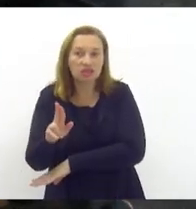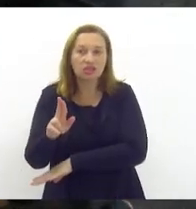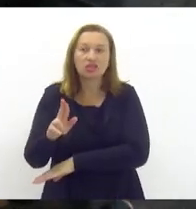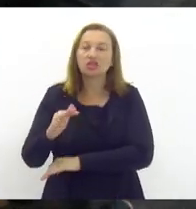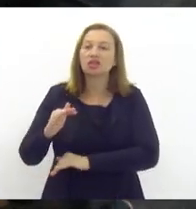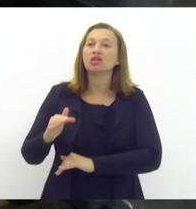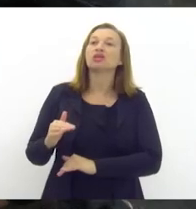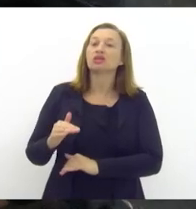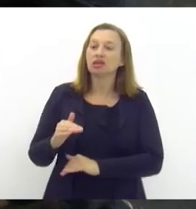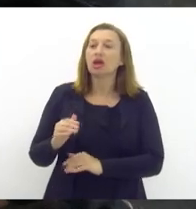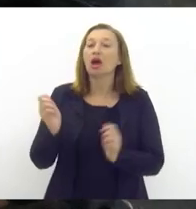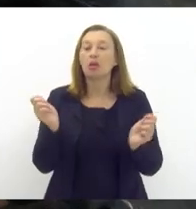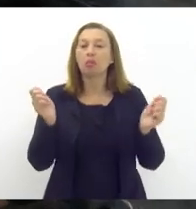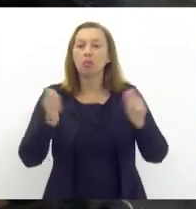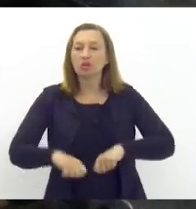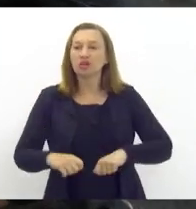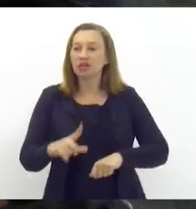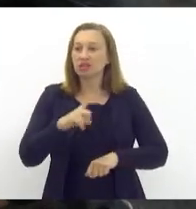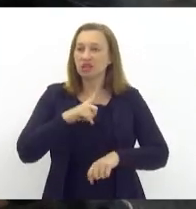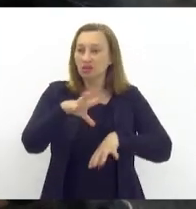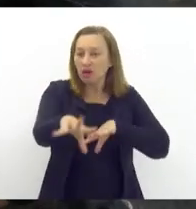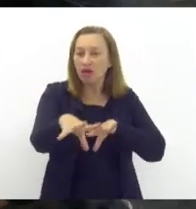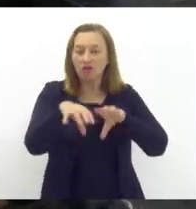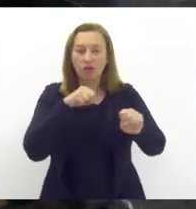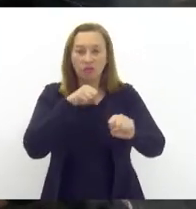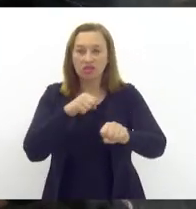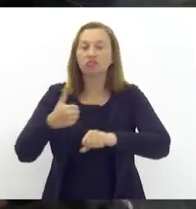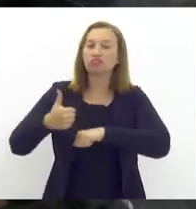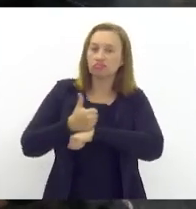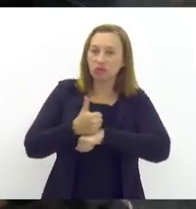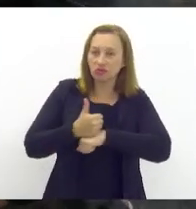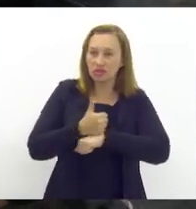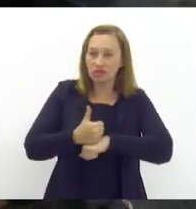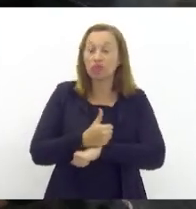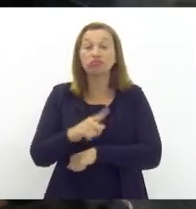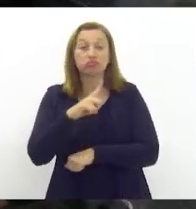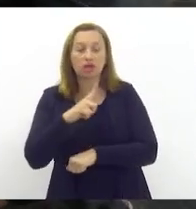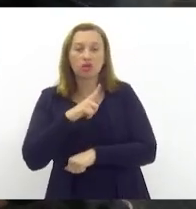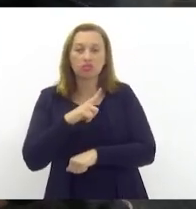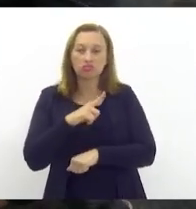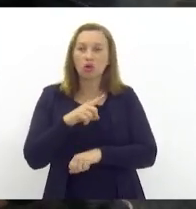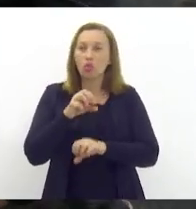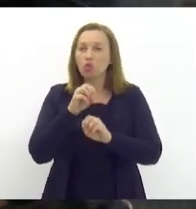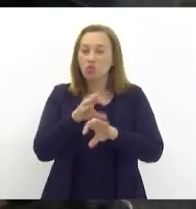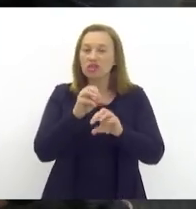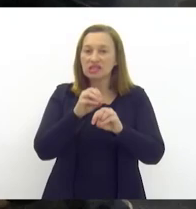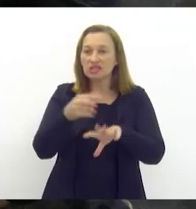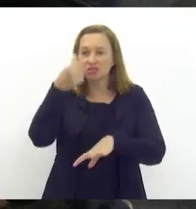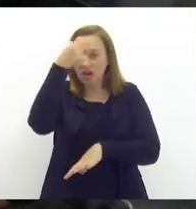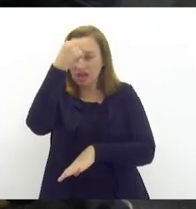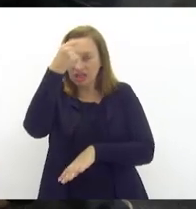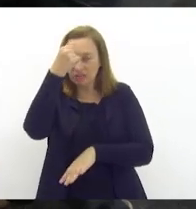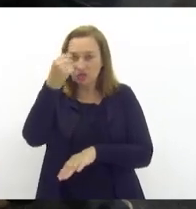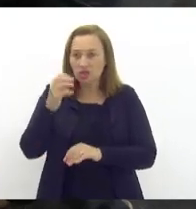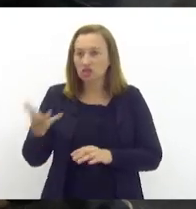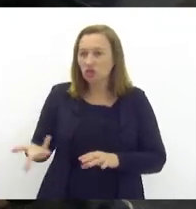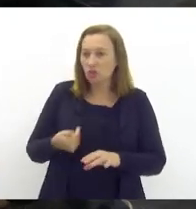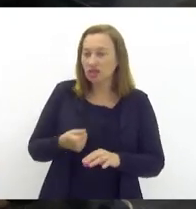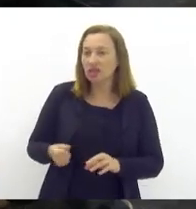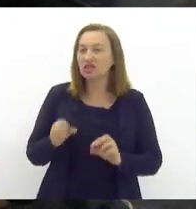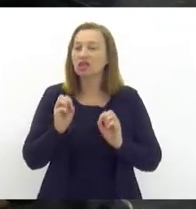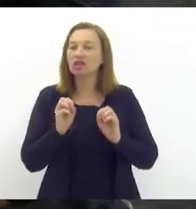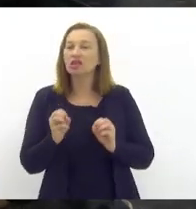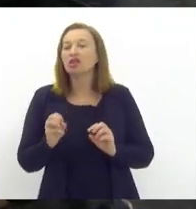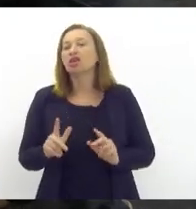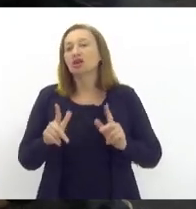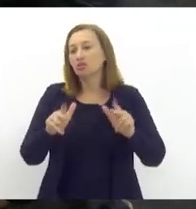assim a possibilidade de ter uma profissão, de ter um ensino acadêmico de qualidade, como é o da UERJ. Então,